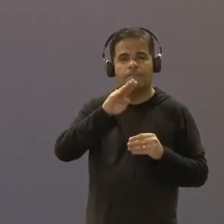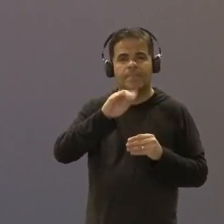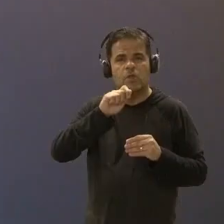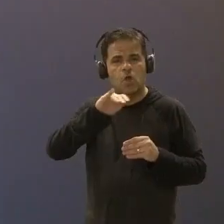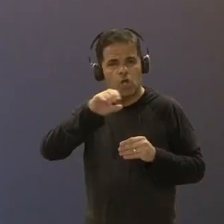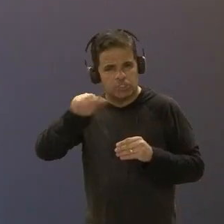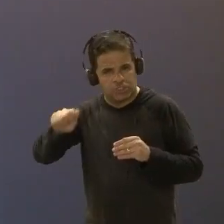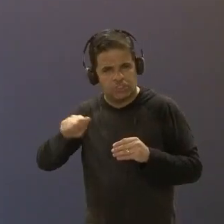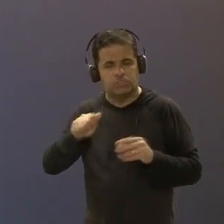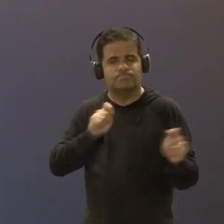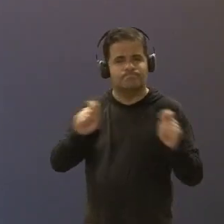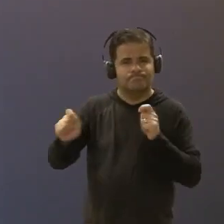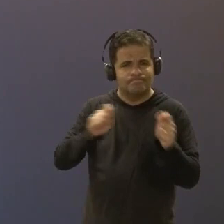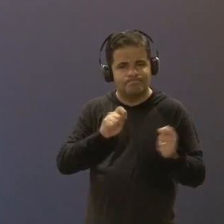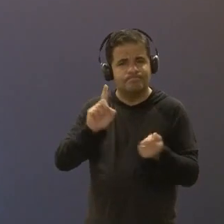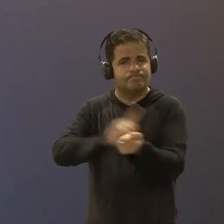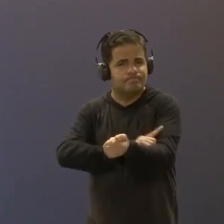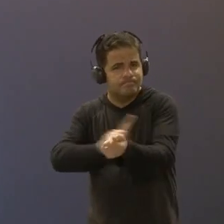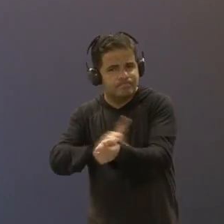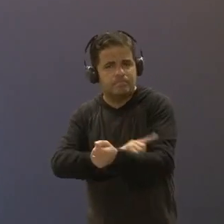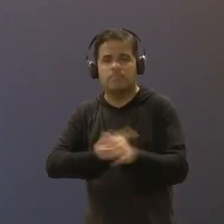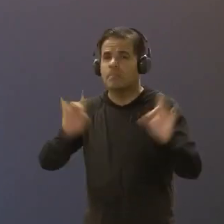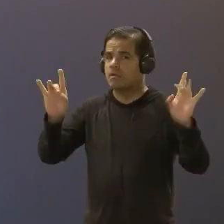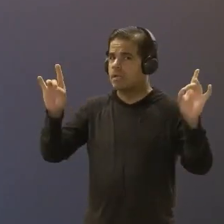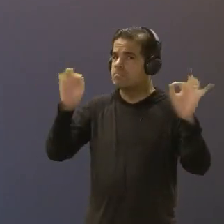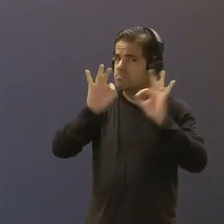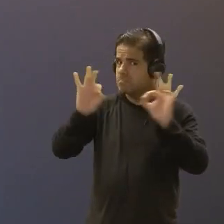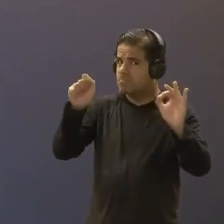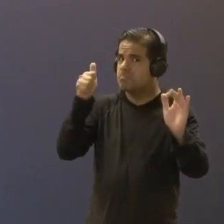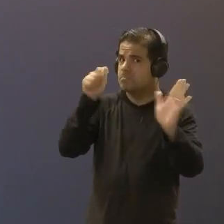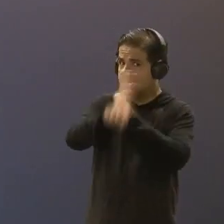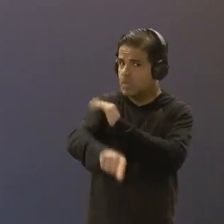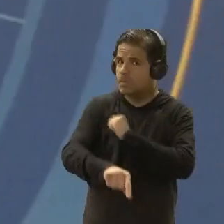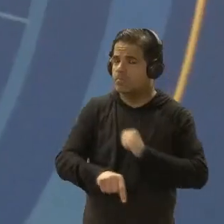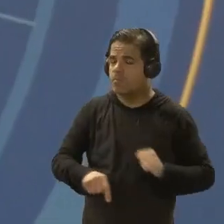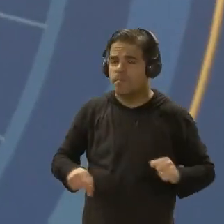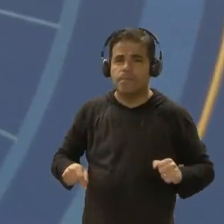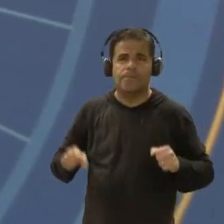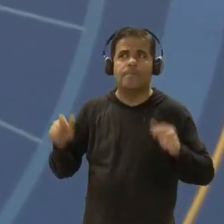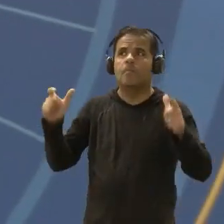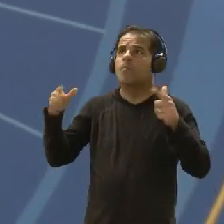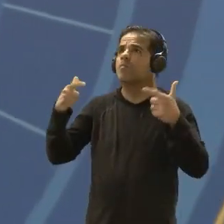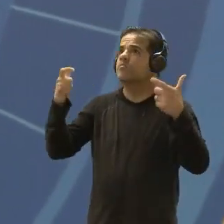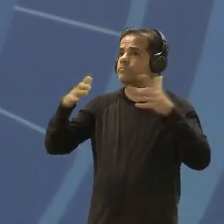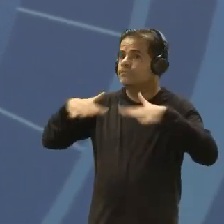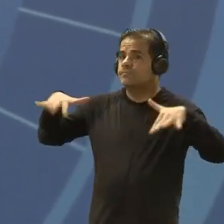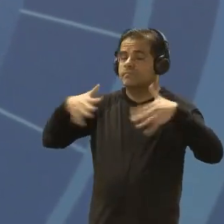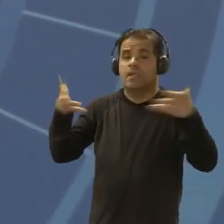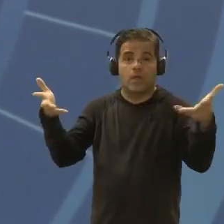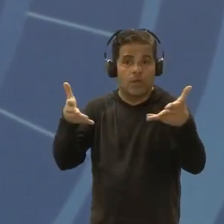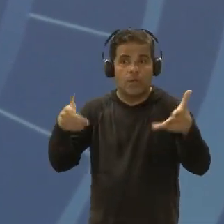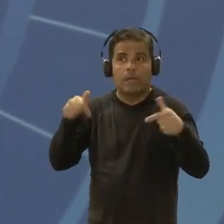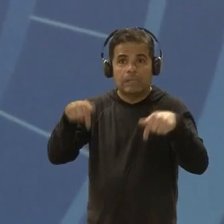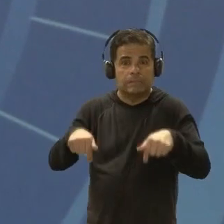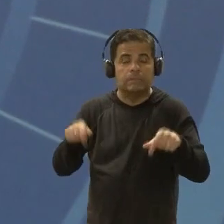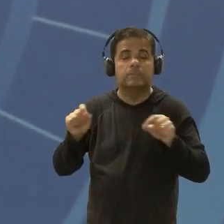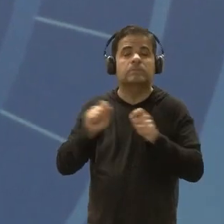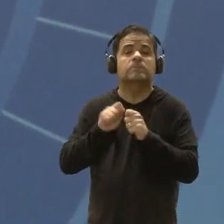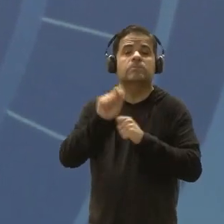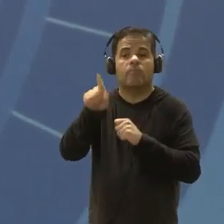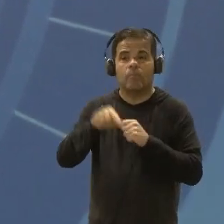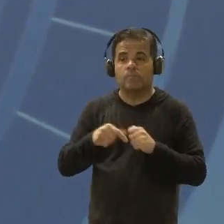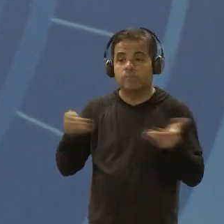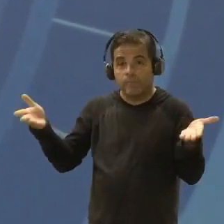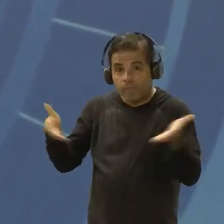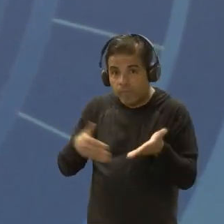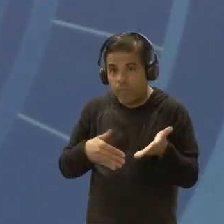do diabetes. Olha, excelente pergunta, Renata. Onde nós estamos nesse momento? Nós estamos ainda